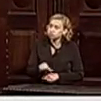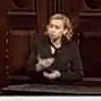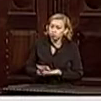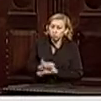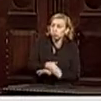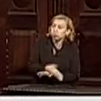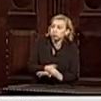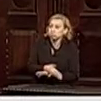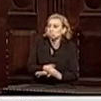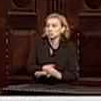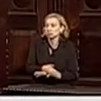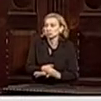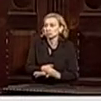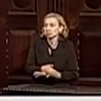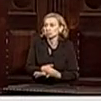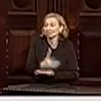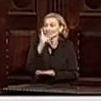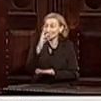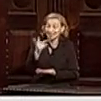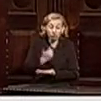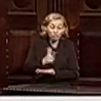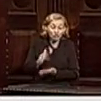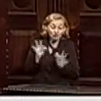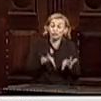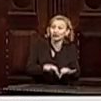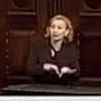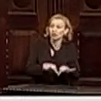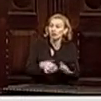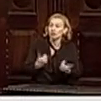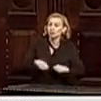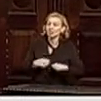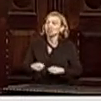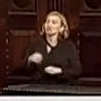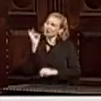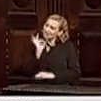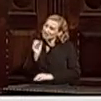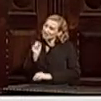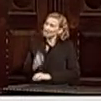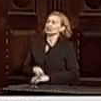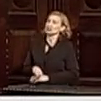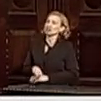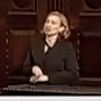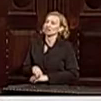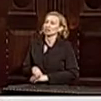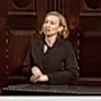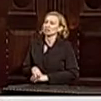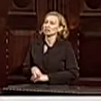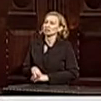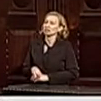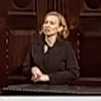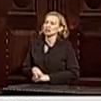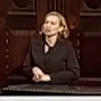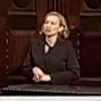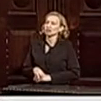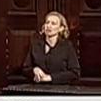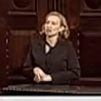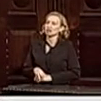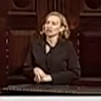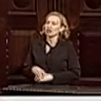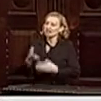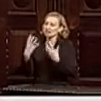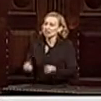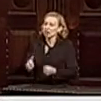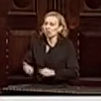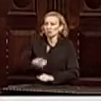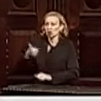do poço que parece não ter fim. Precisamos, sim, tomar uma decisão corajosa de apreciar aqui nesse